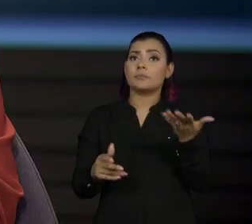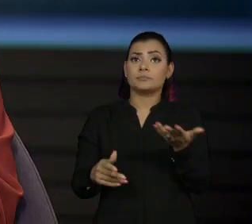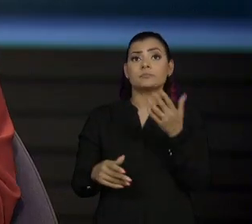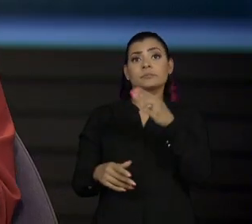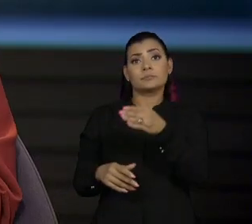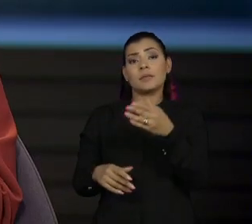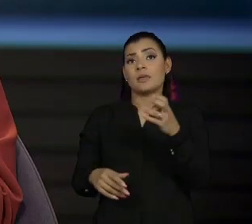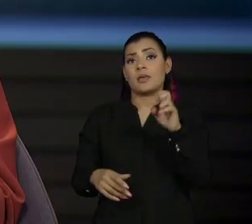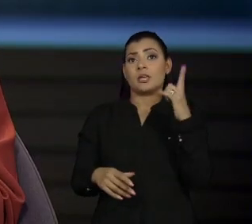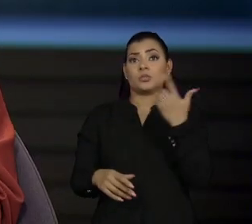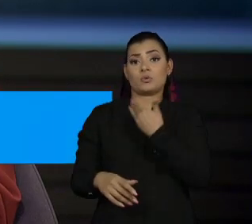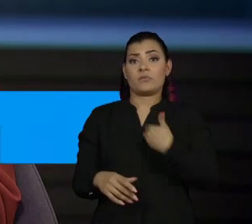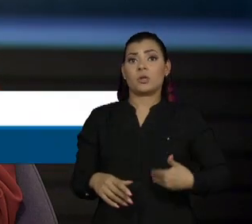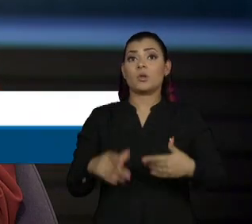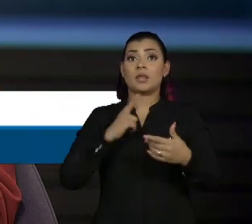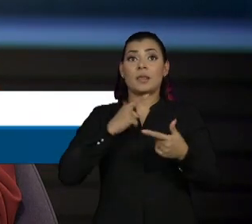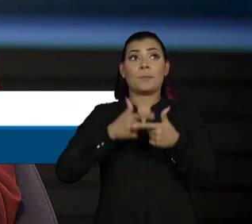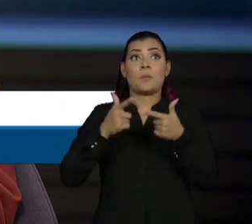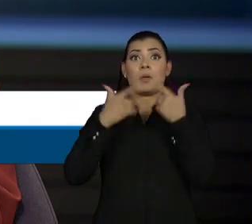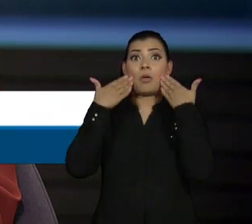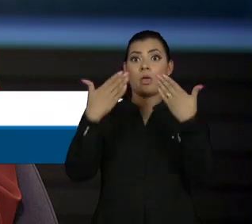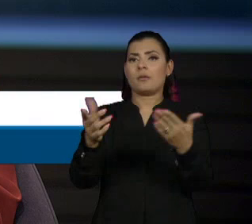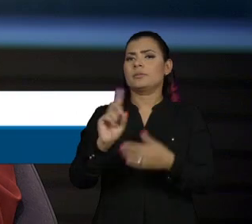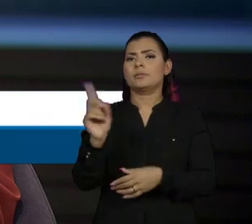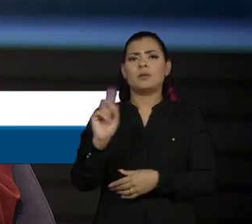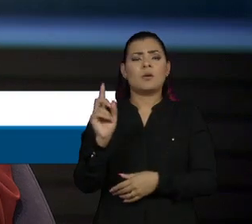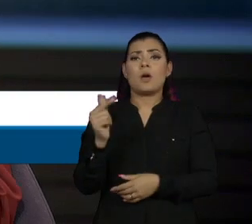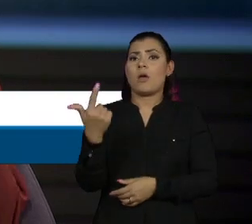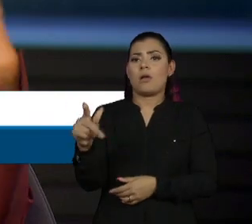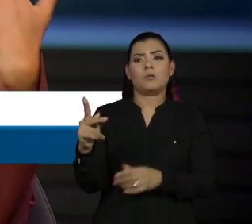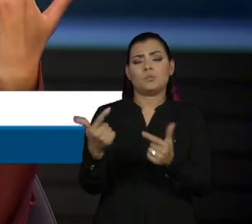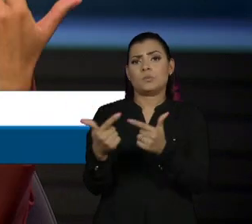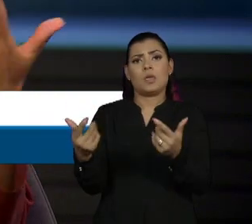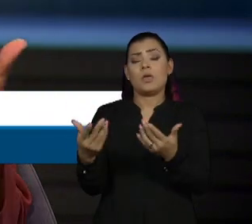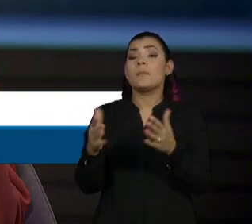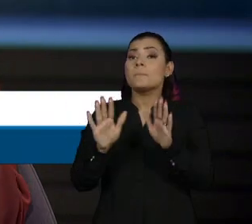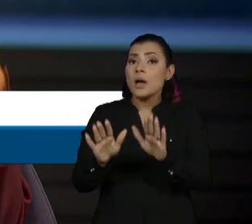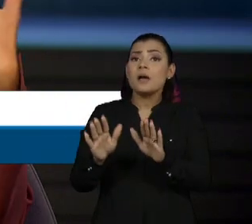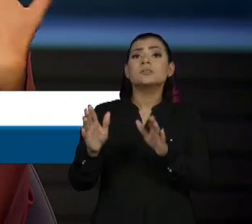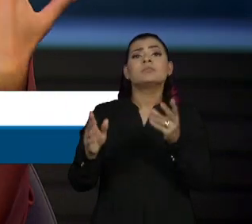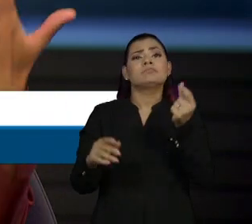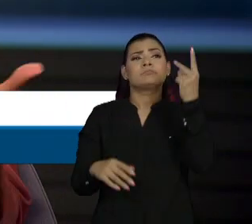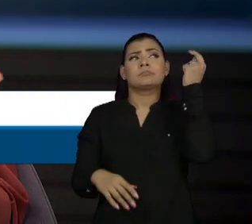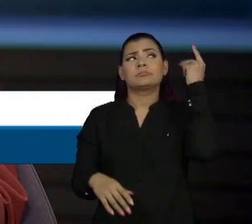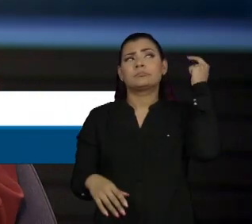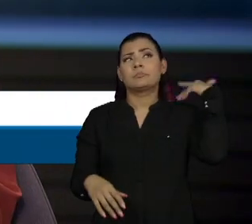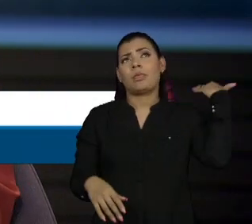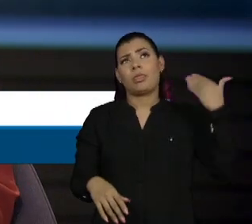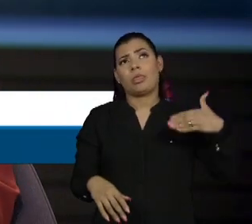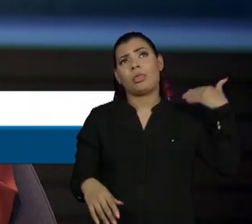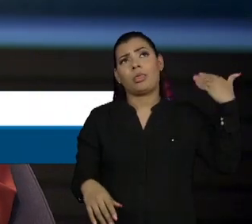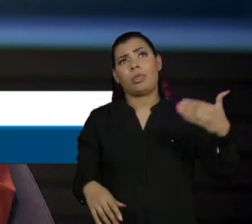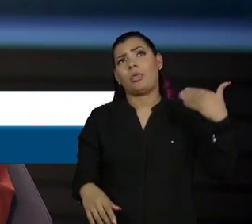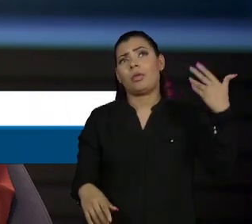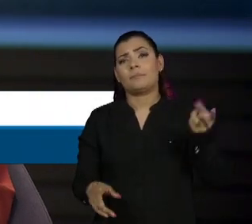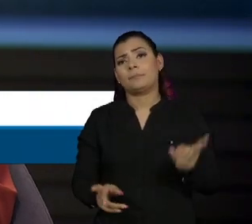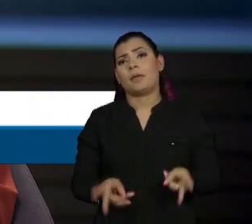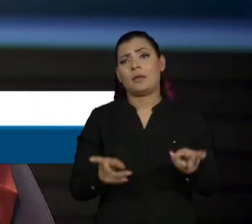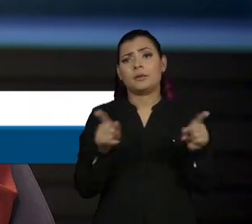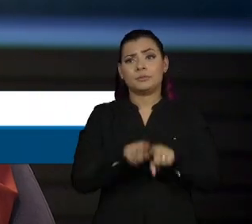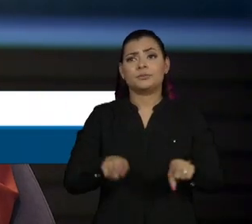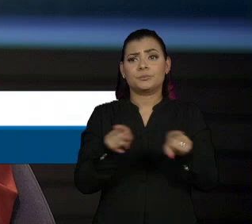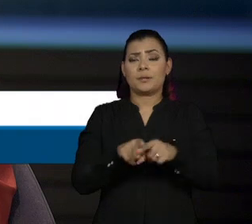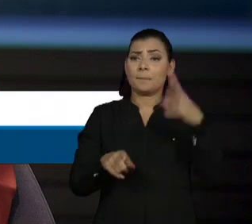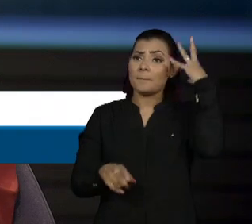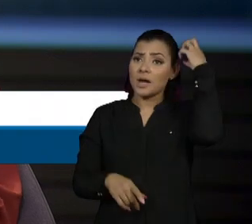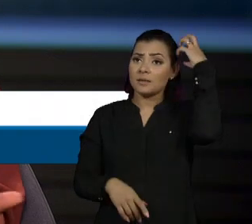ex-governadora. Não que ela tenha algum escândalo, ela inclusive é uma exceção no Estado, mas é um nome já antigo, já rodado, e num momento em que